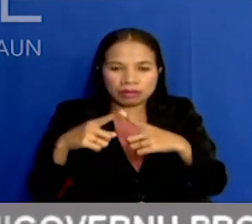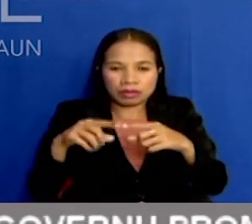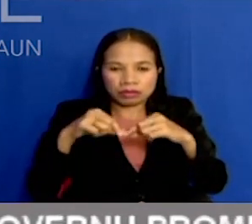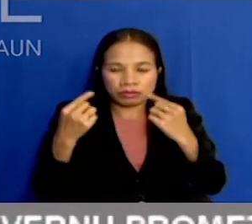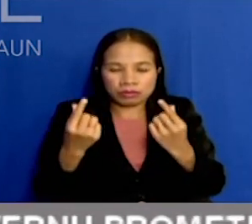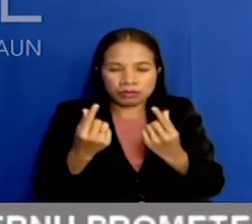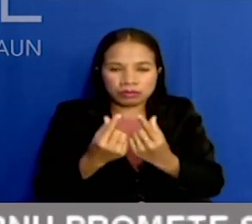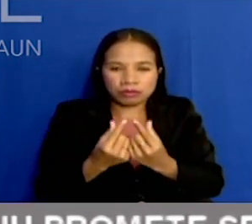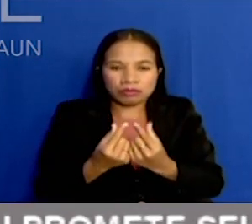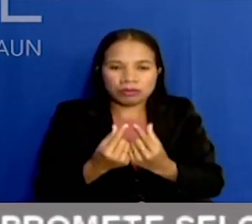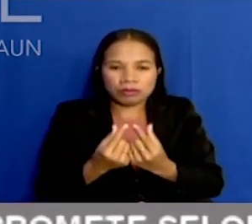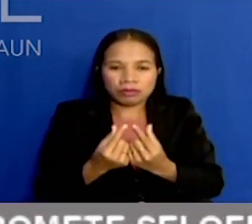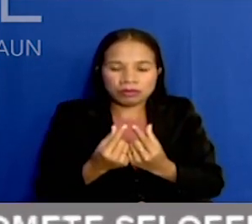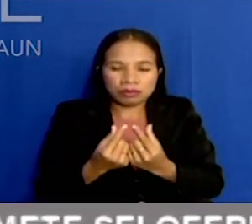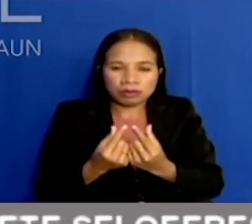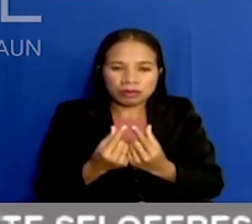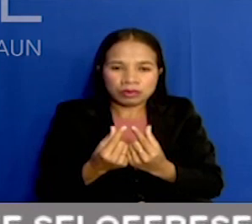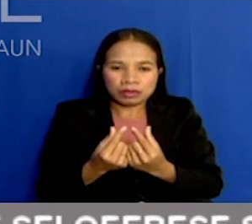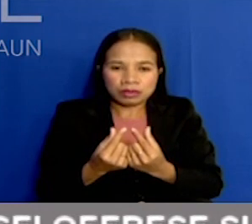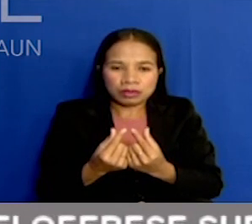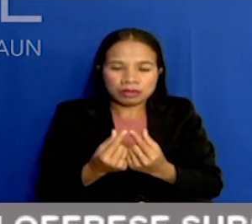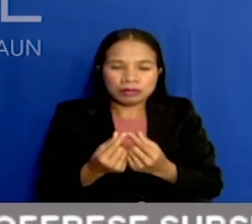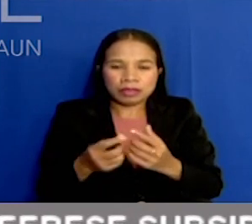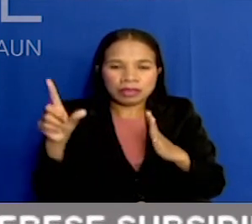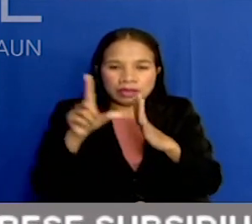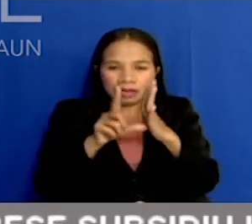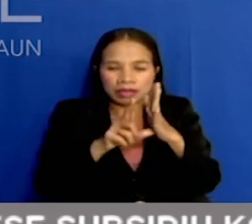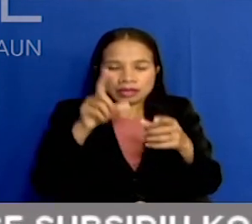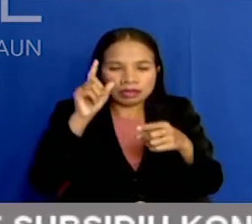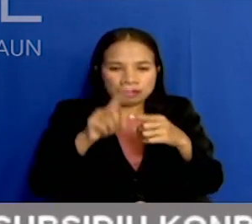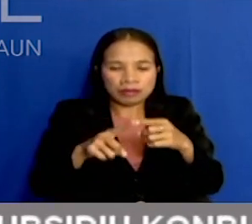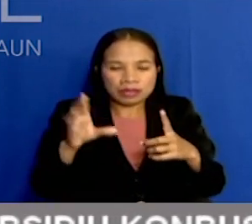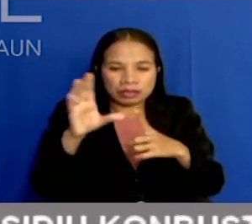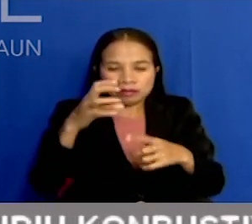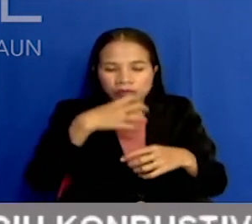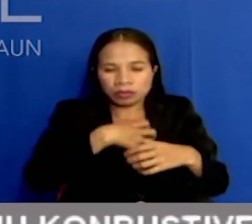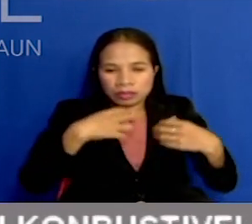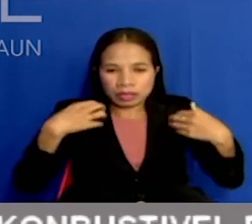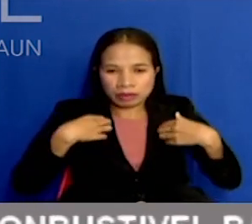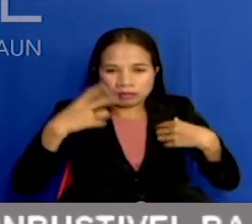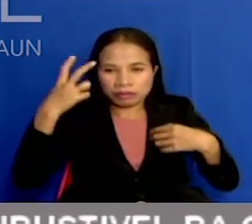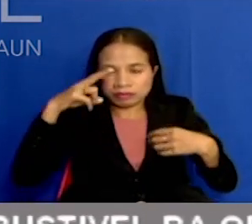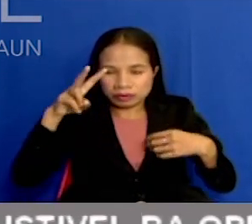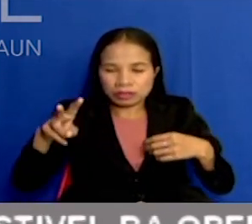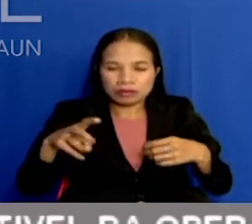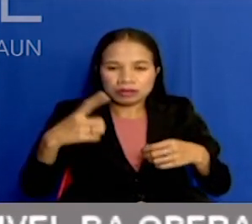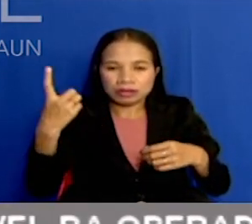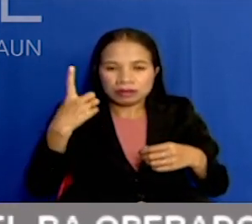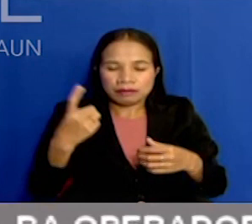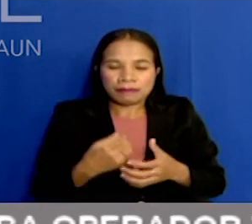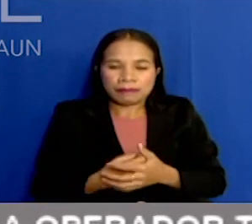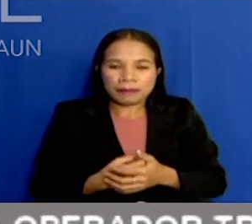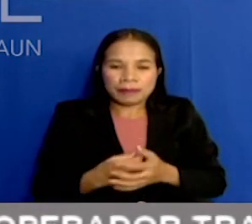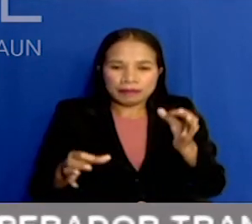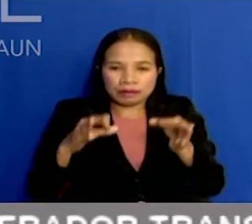grupo arte marciais nebem ca lei bandu comando iha tione dizão kataxirane defendinha na hili